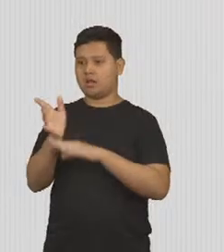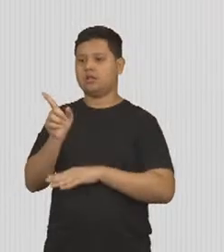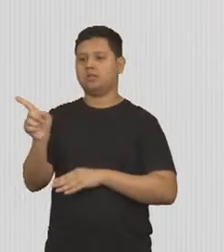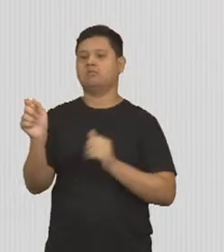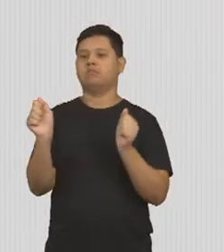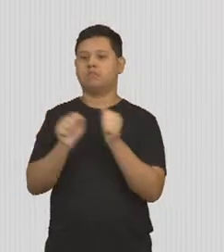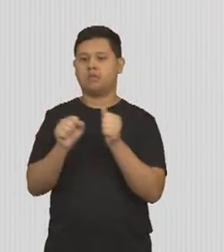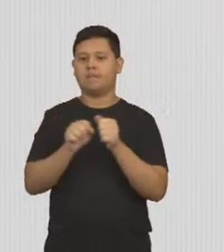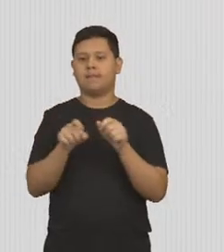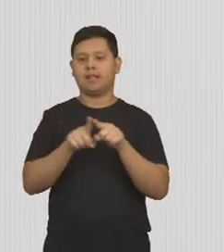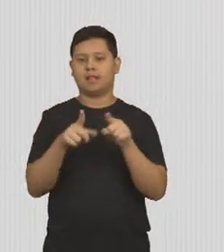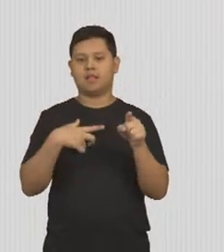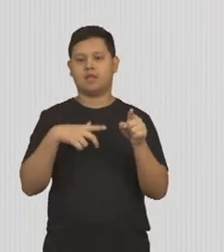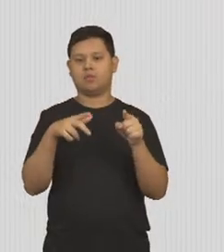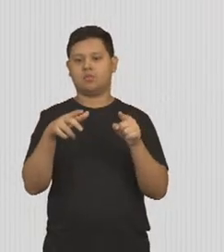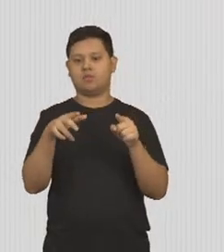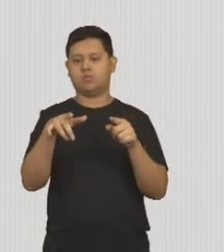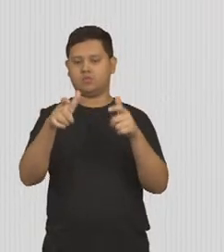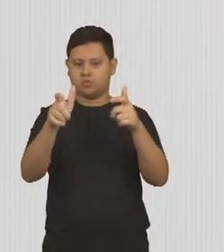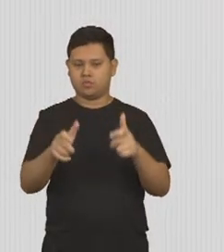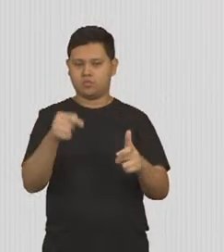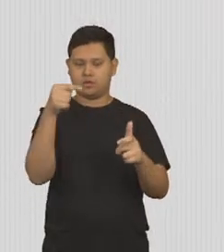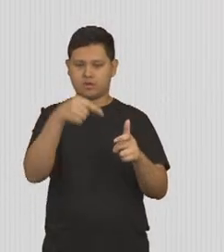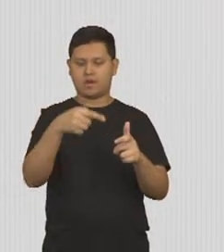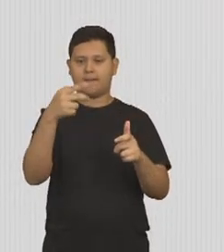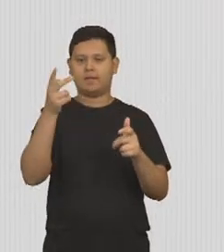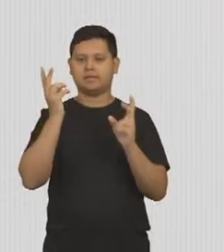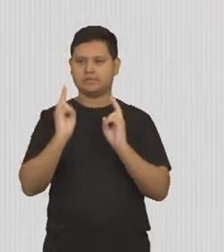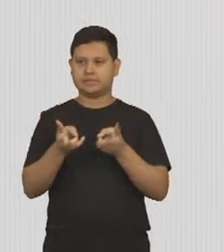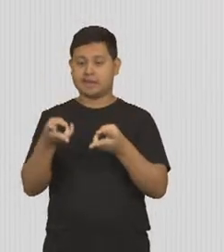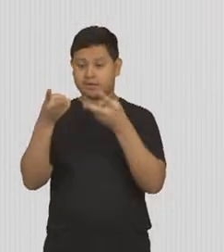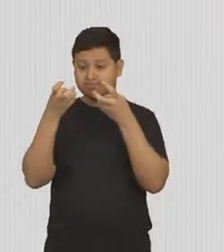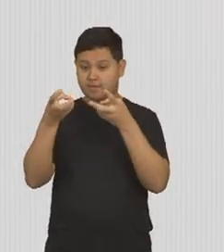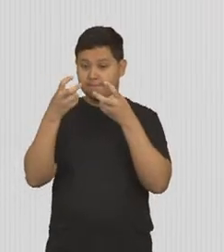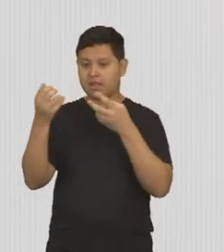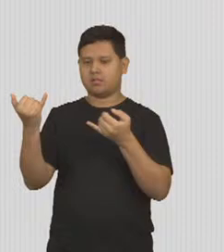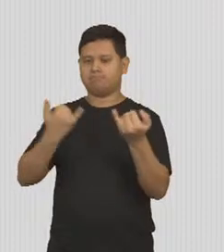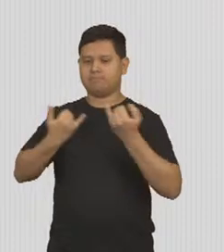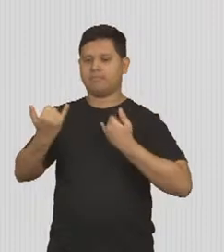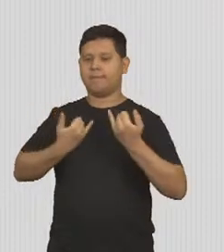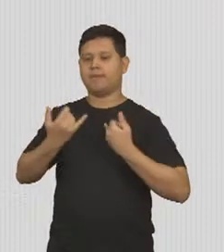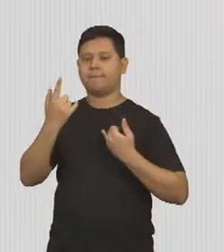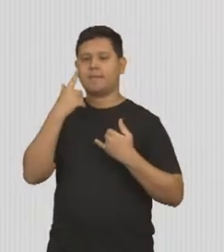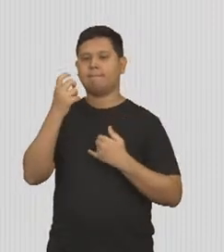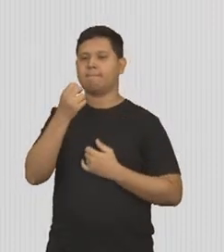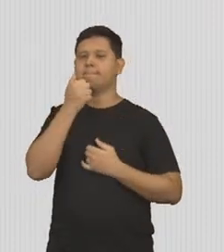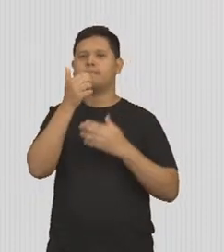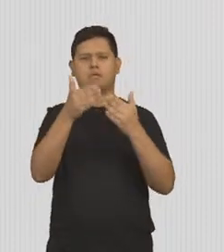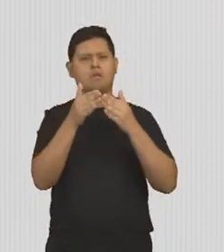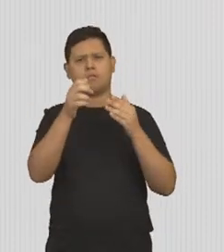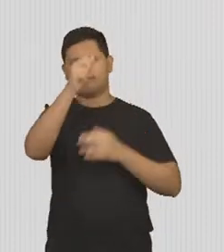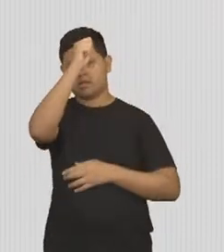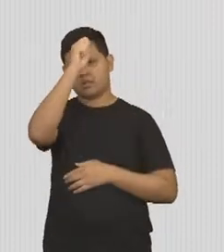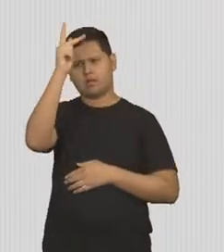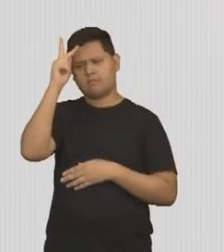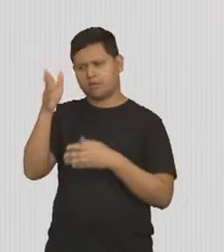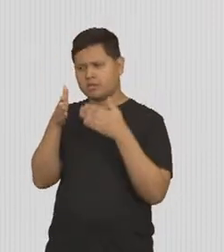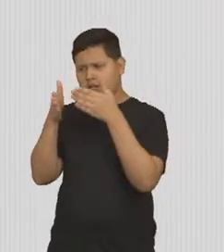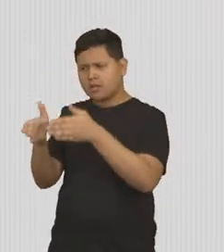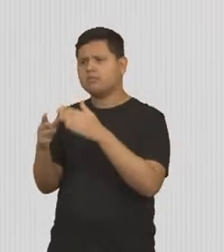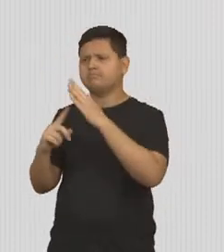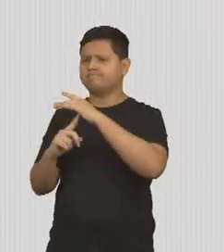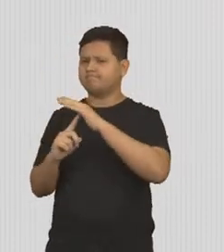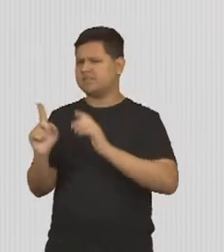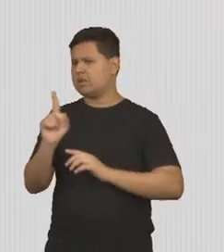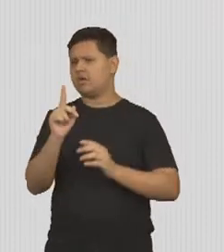tem um estabelecimento lá no bairro e que é sempre muito atento e traz para a gente aí essas demandas. Então, por favor, prefeitura, dá uma atenção lá para esse parque. Não